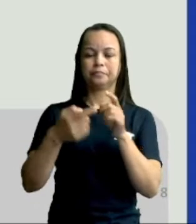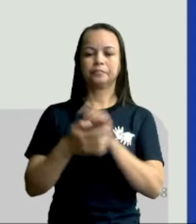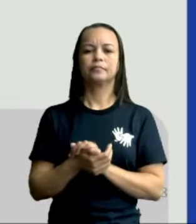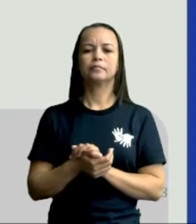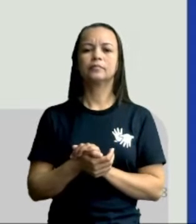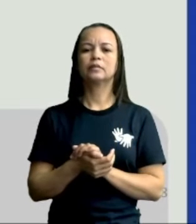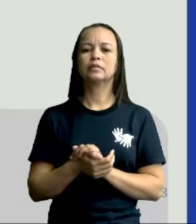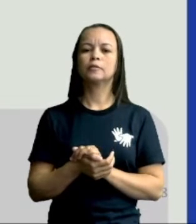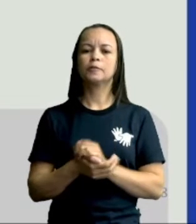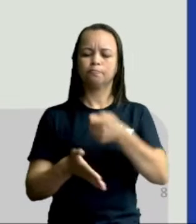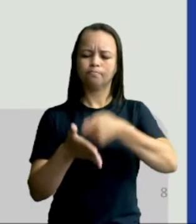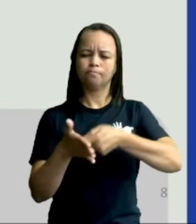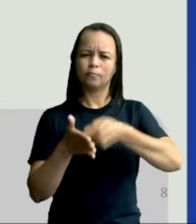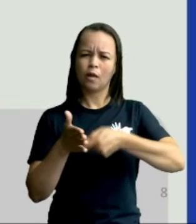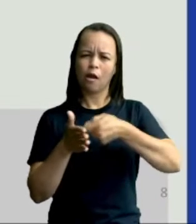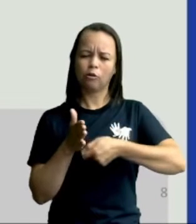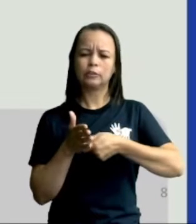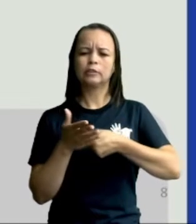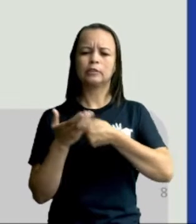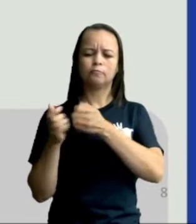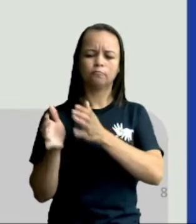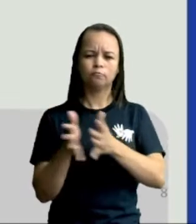seguir rigorosamente